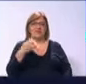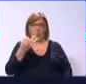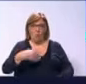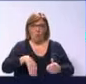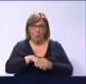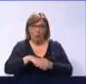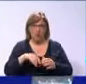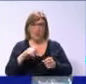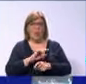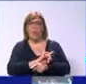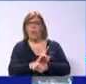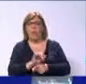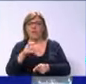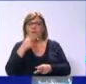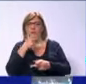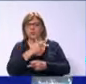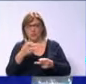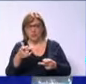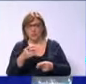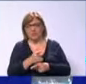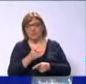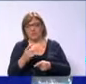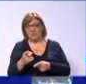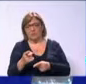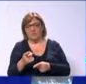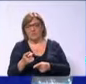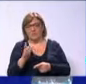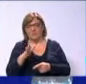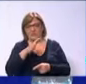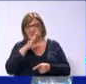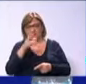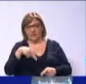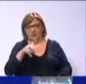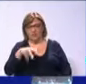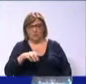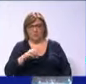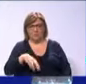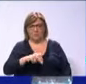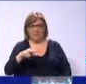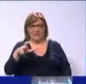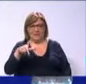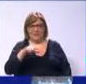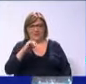os assuntos que aconteceria não com esse nome até porque conforme disse também josé nuno martins é